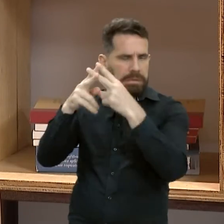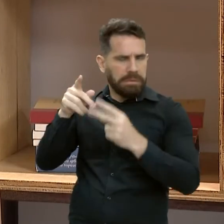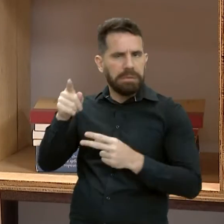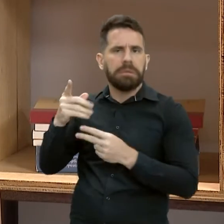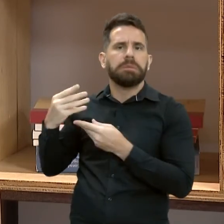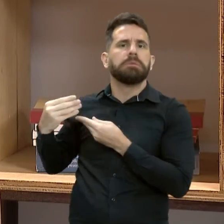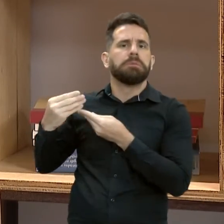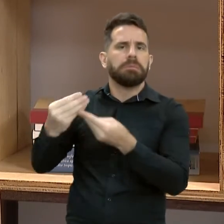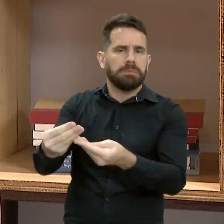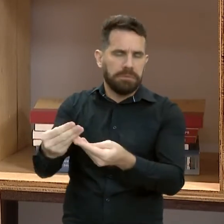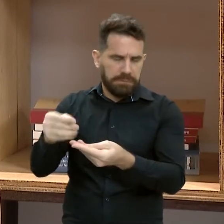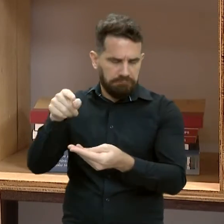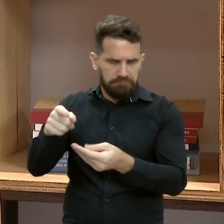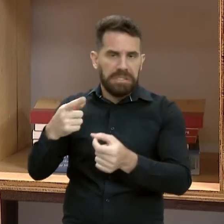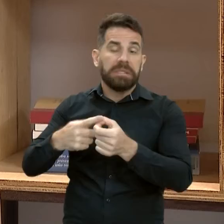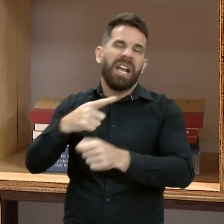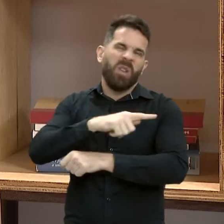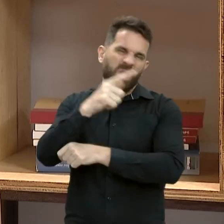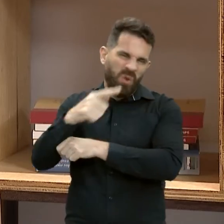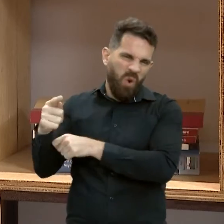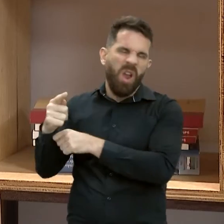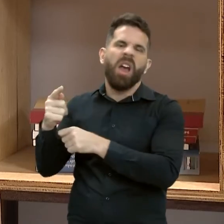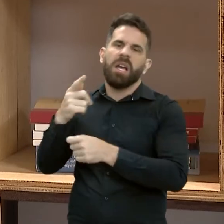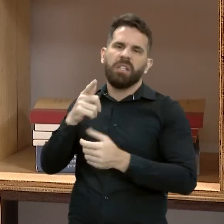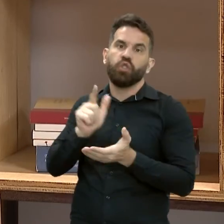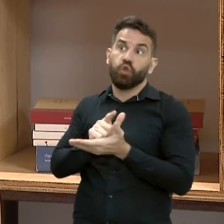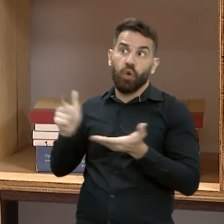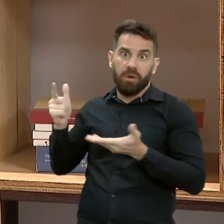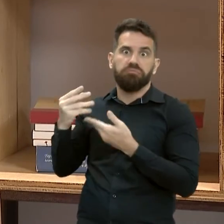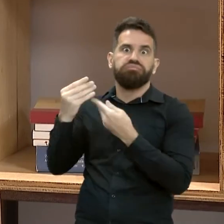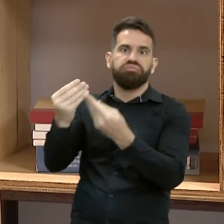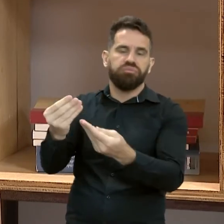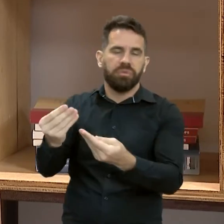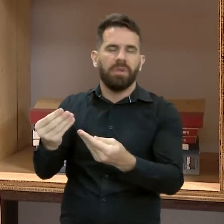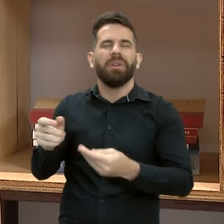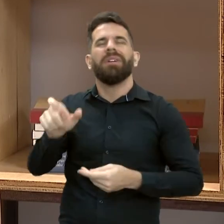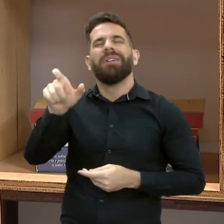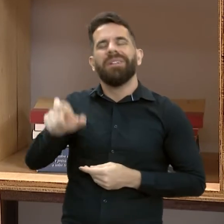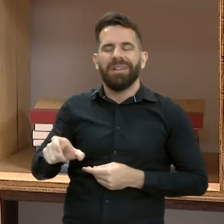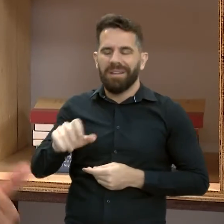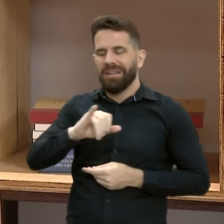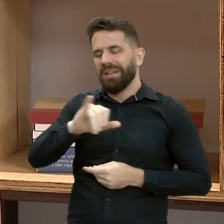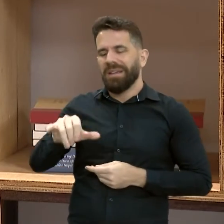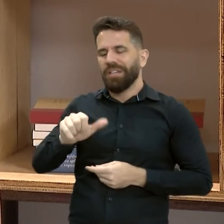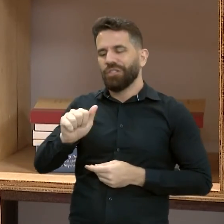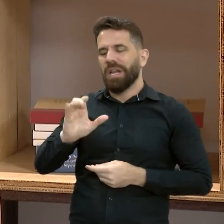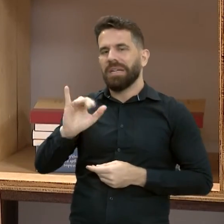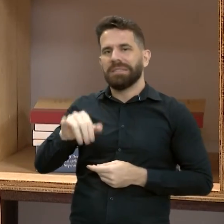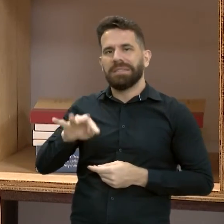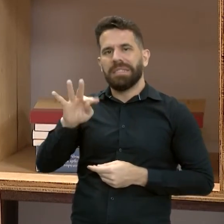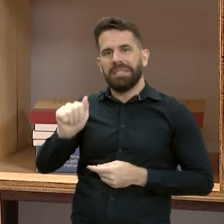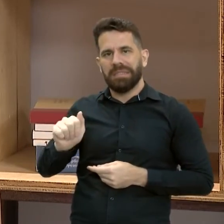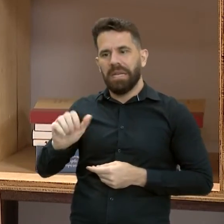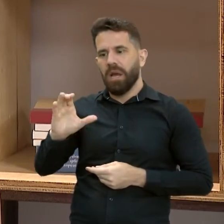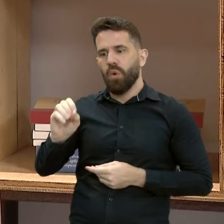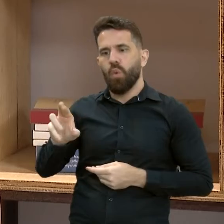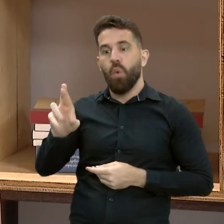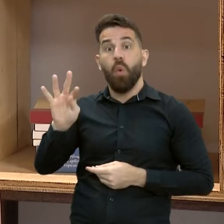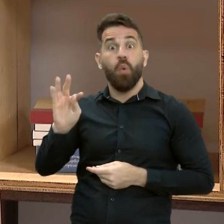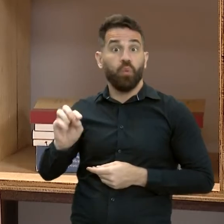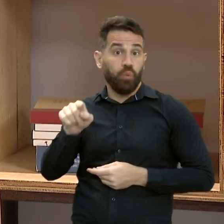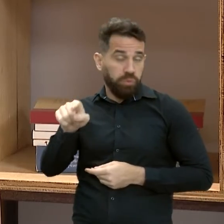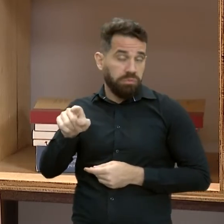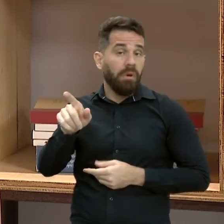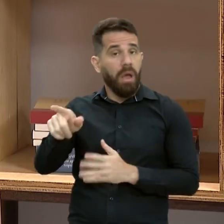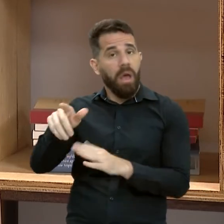de Goiás, né? Para a mãe Dona Jacinta do Couto, para as leituras diárias de Dona